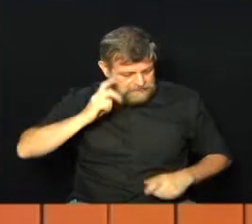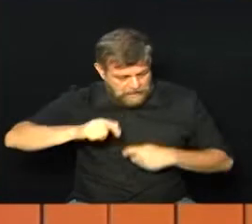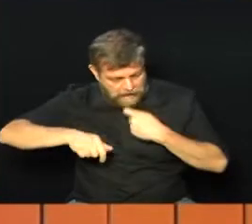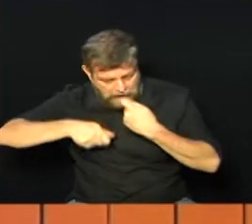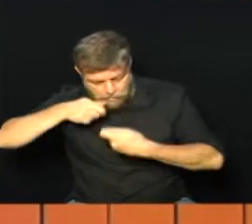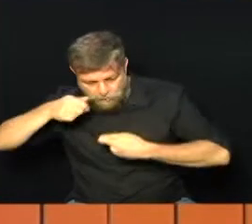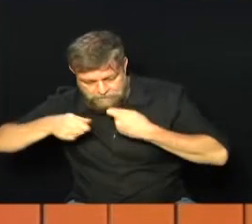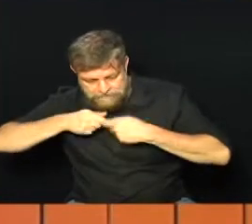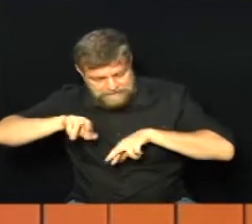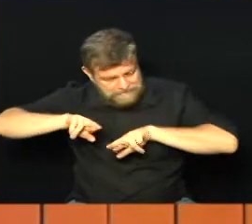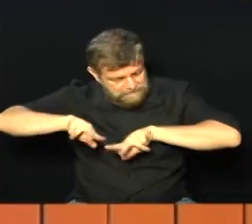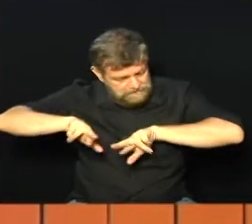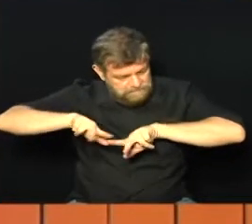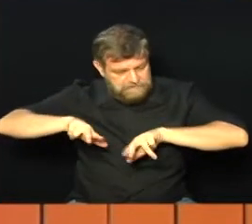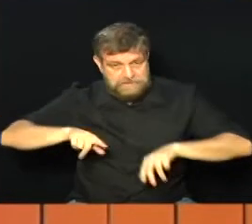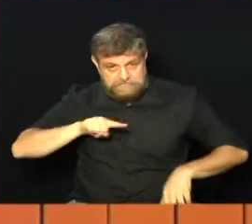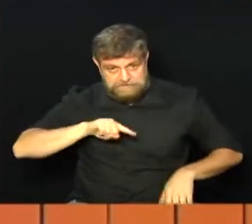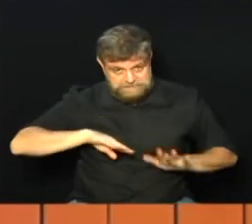diferente, né?